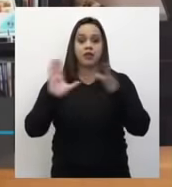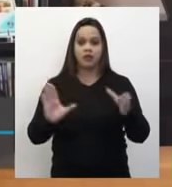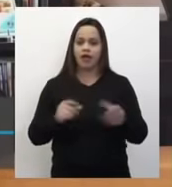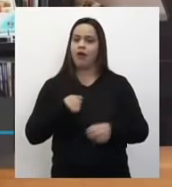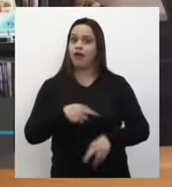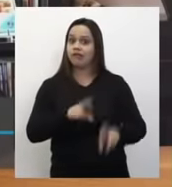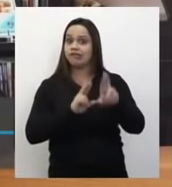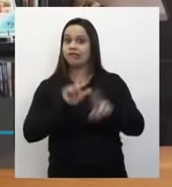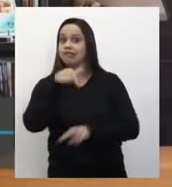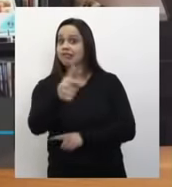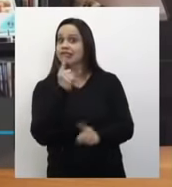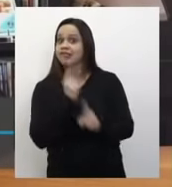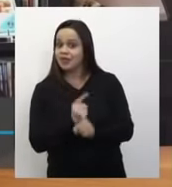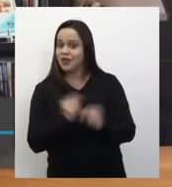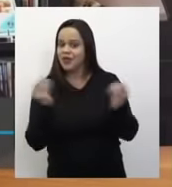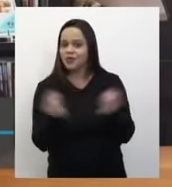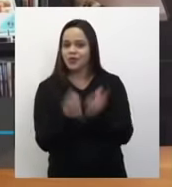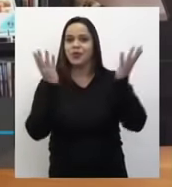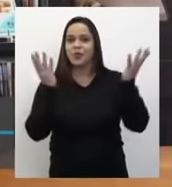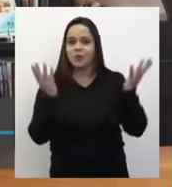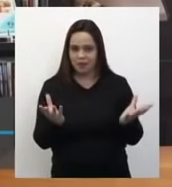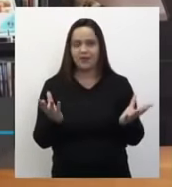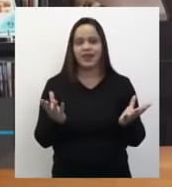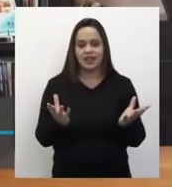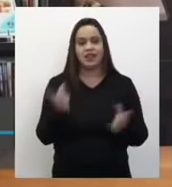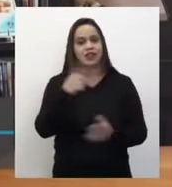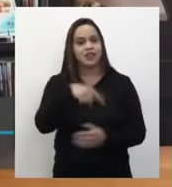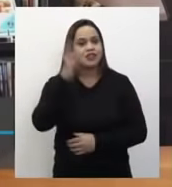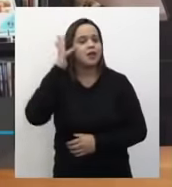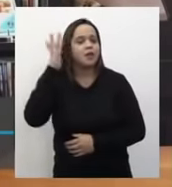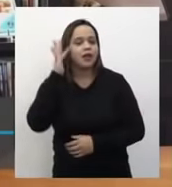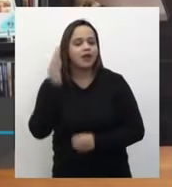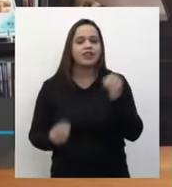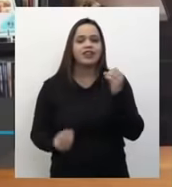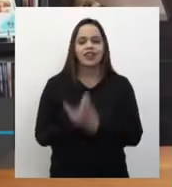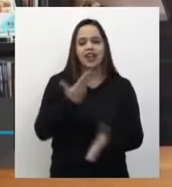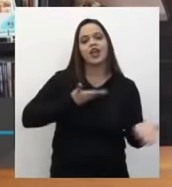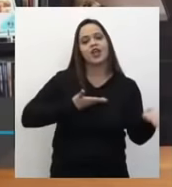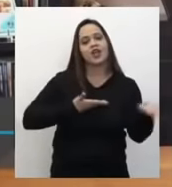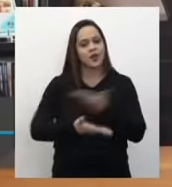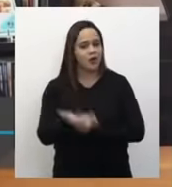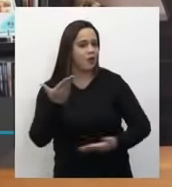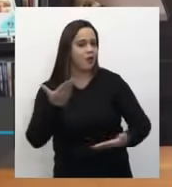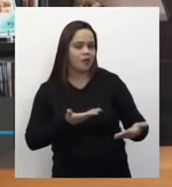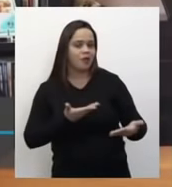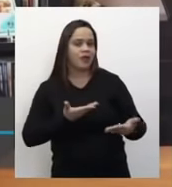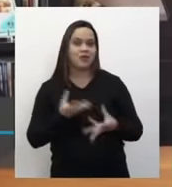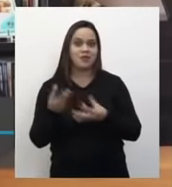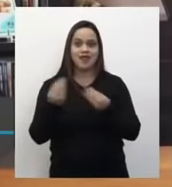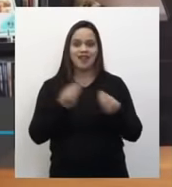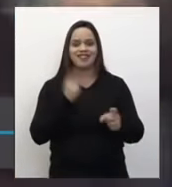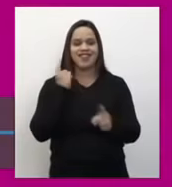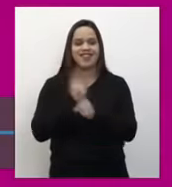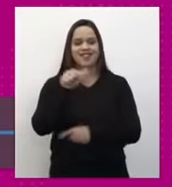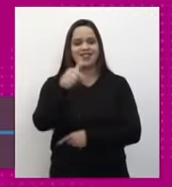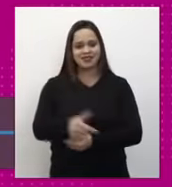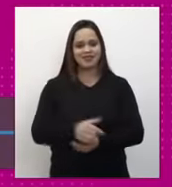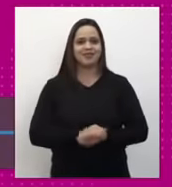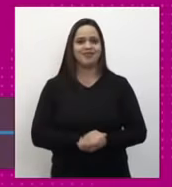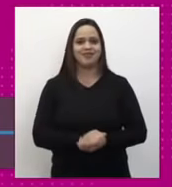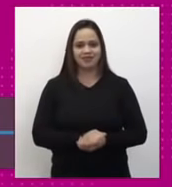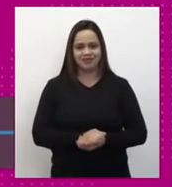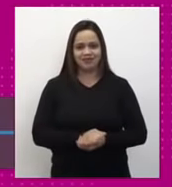próximo encontro? Surpresa! Que vocês imaginem, criem e compartilhem muito até lá. Até a próxima!